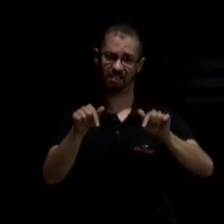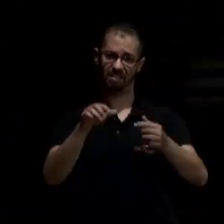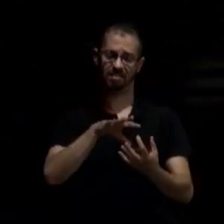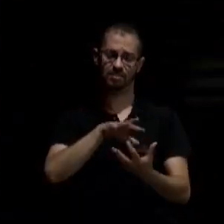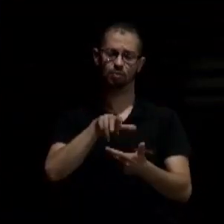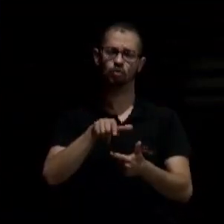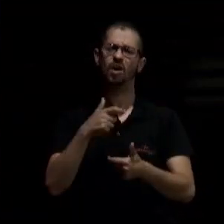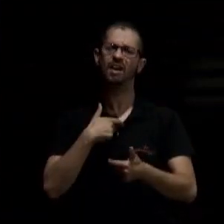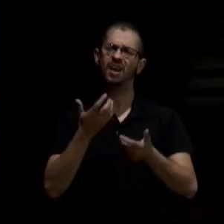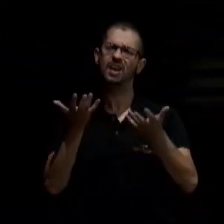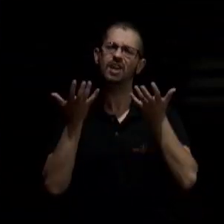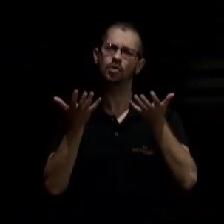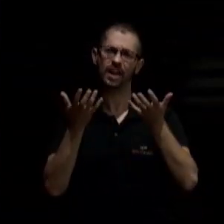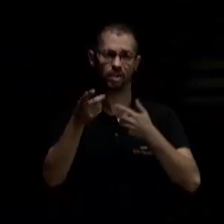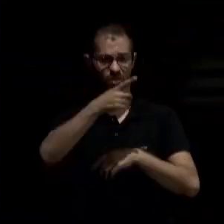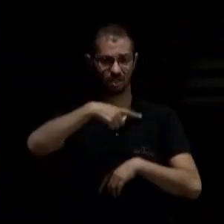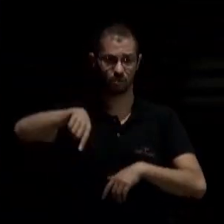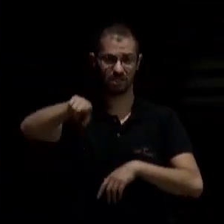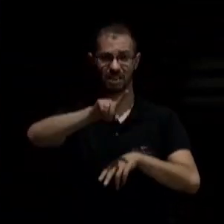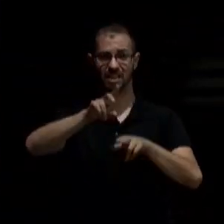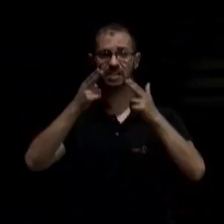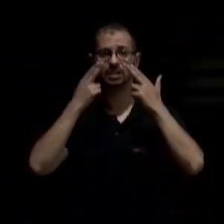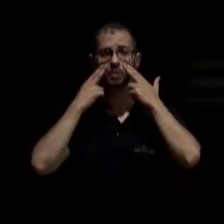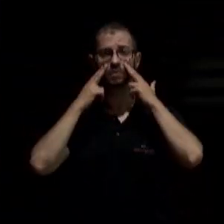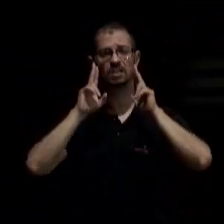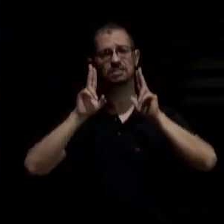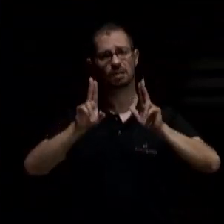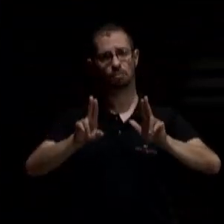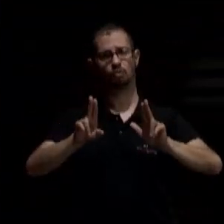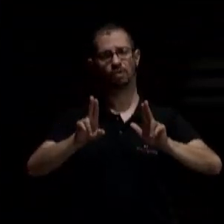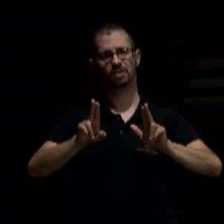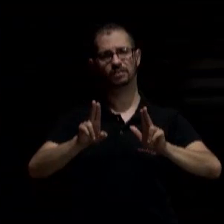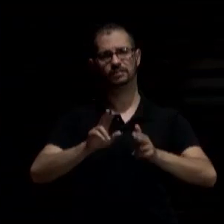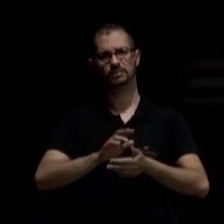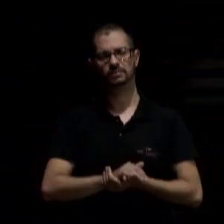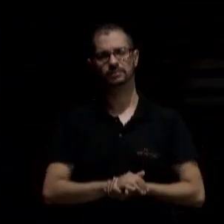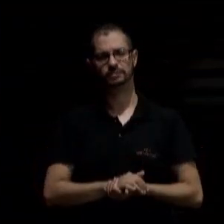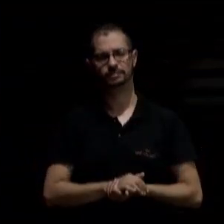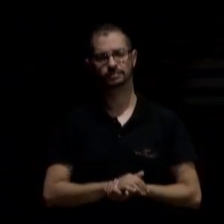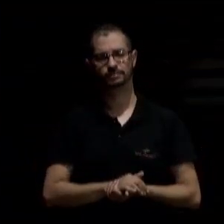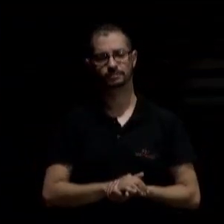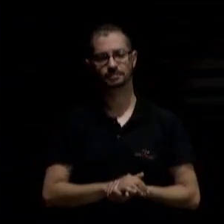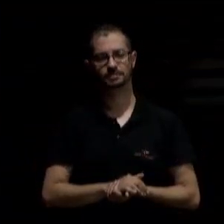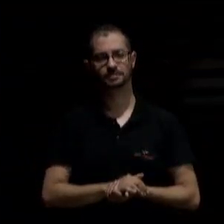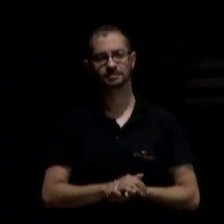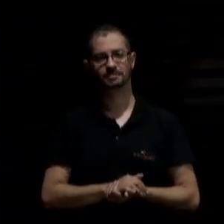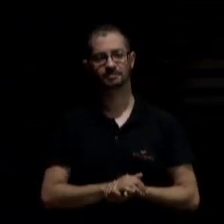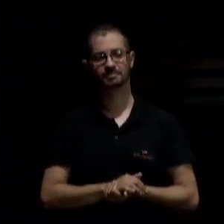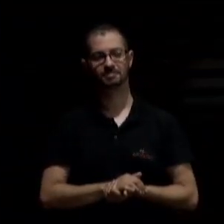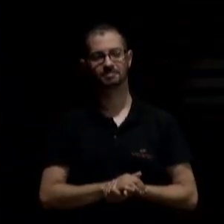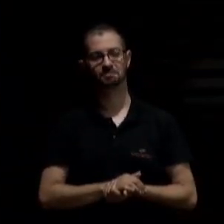Eu quero que vocês sejam testemunhos, como Sadhu Sundar Singh,